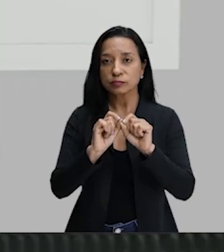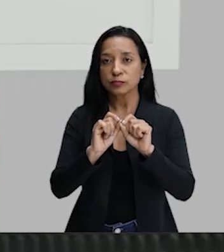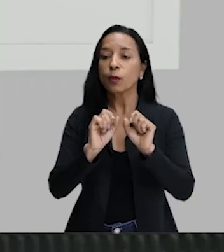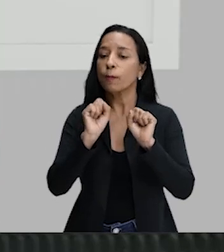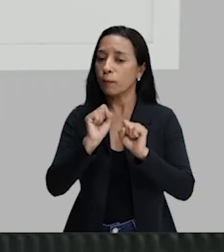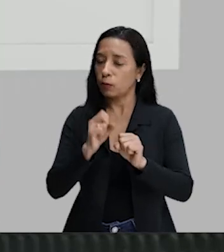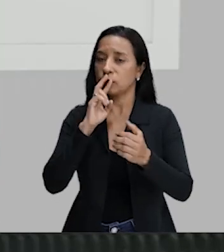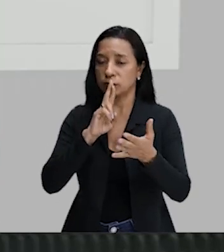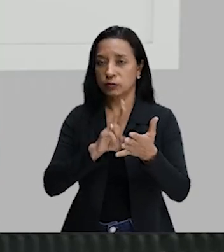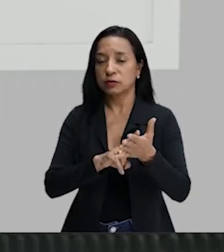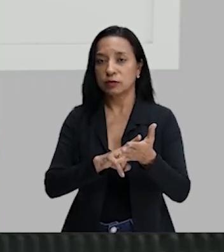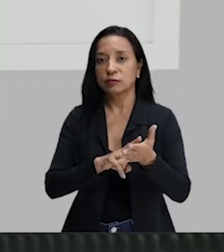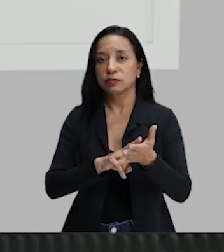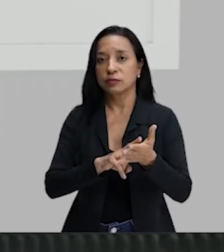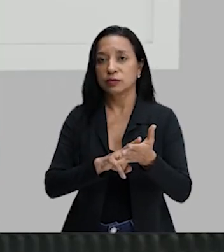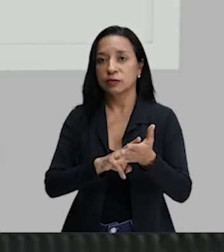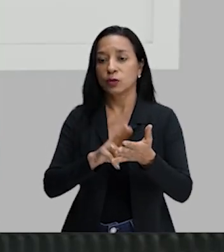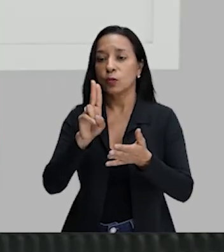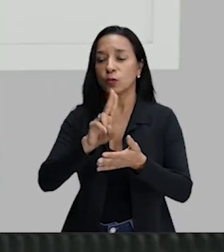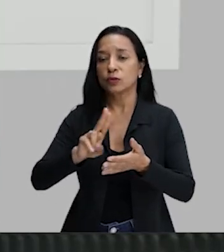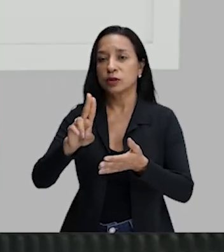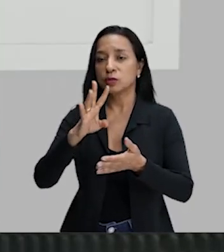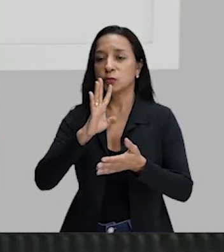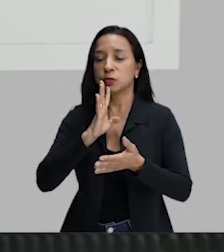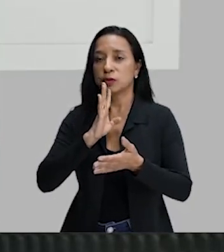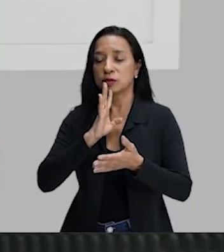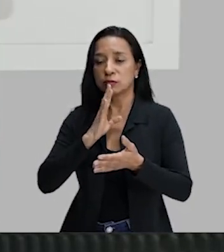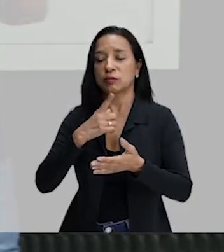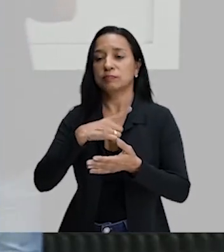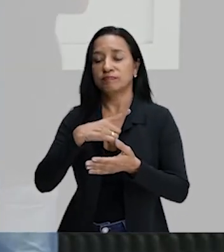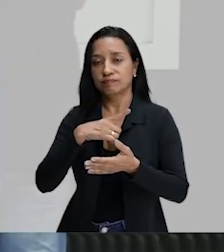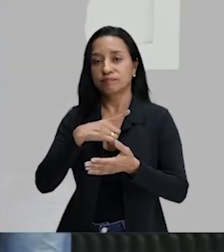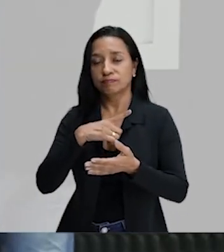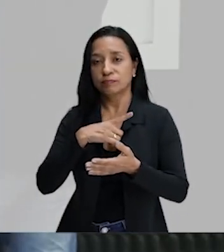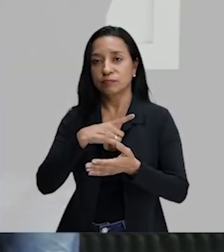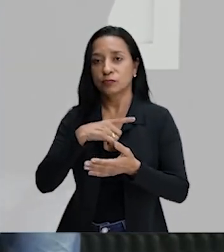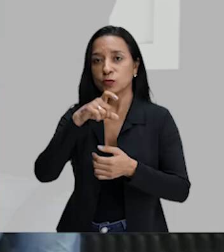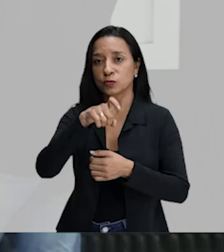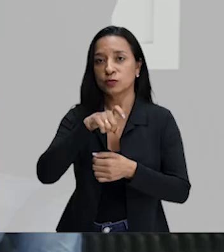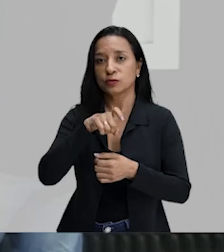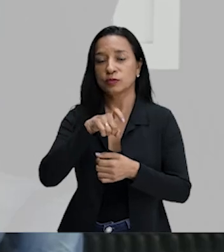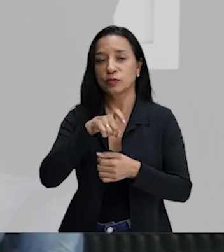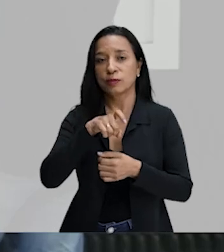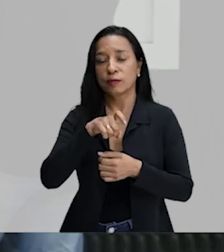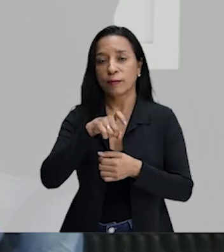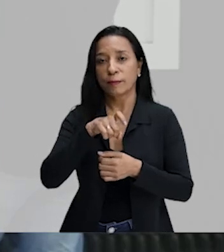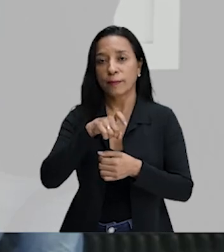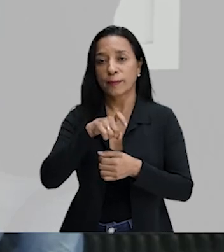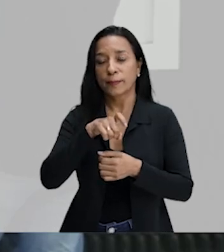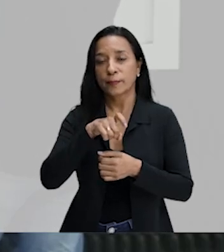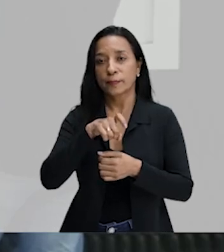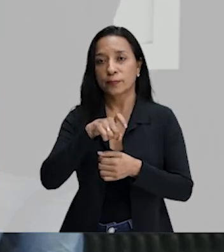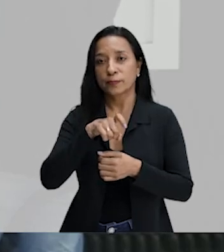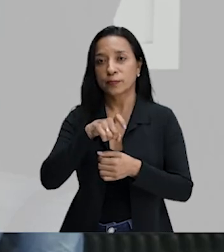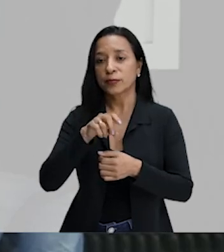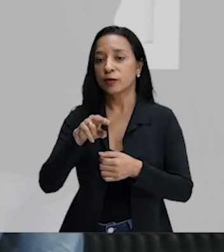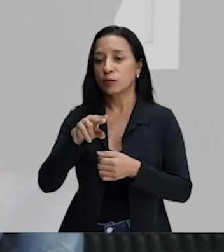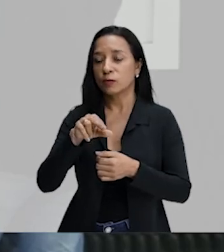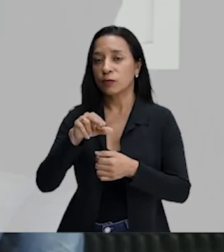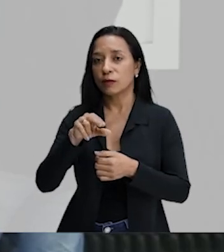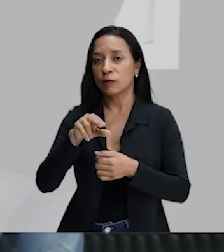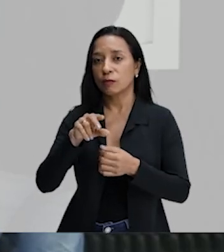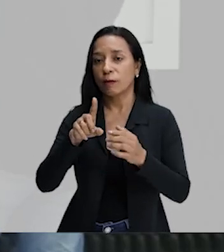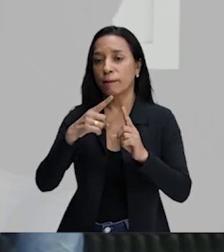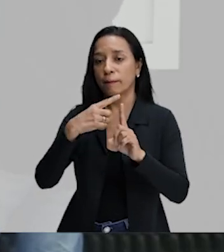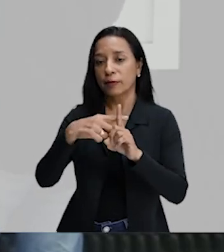gente resolver, tá? Usando os conhecimentos que a gente já tem. Então, o x vai ser igual a mais ou